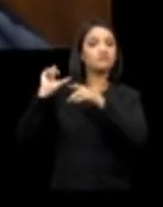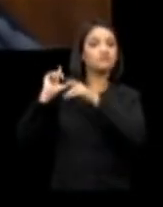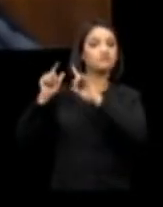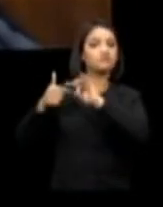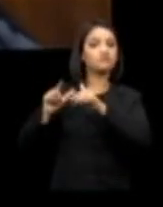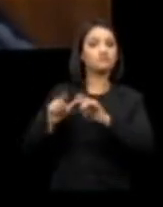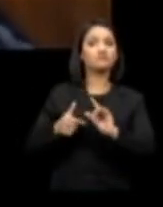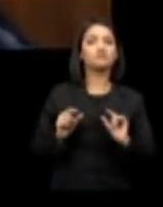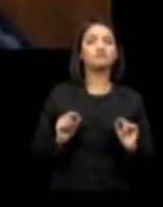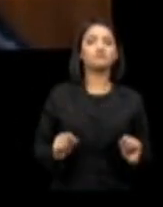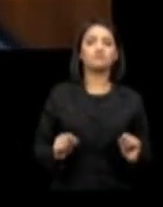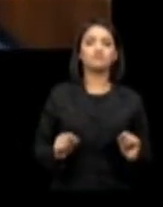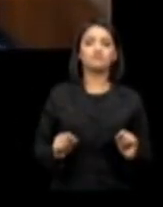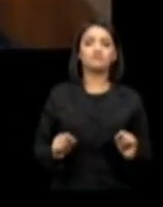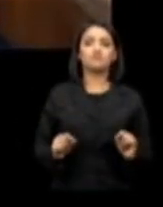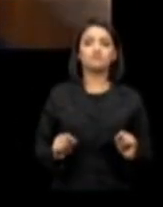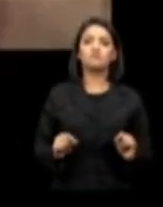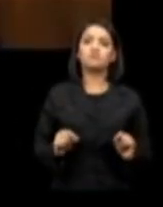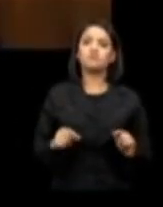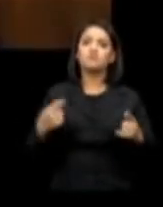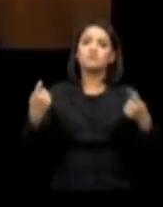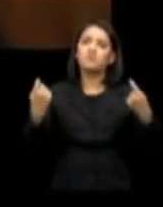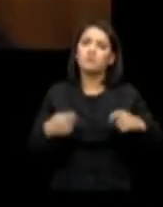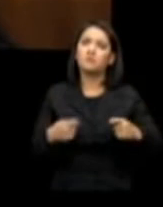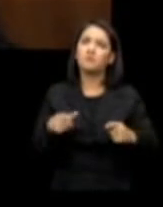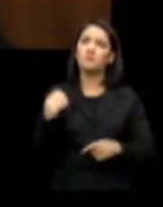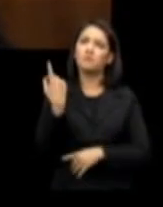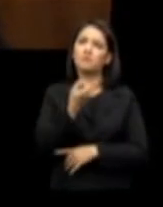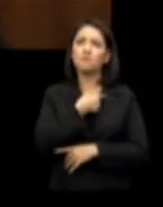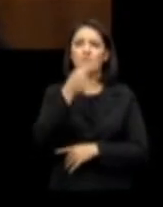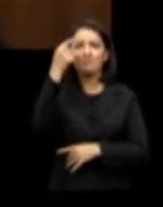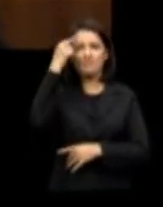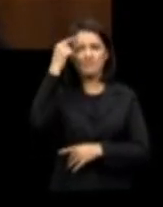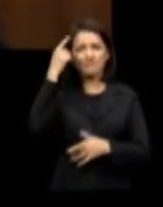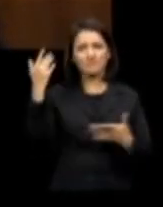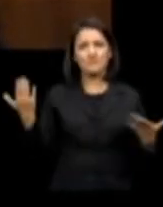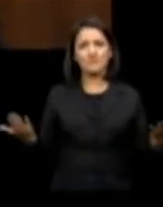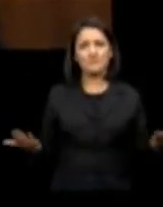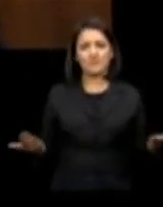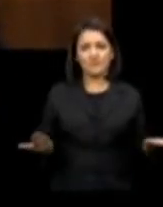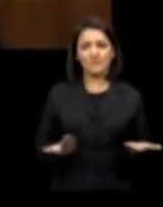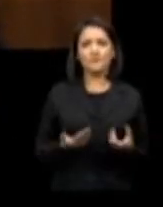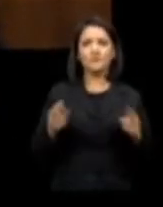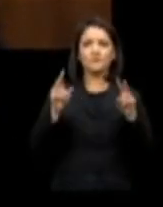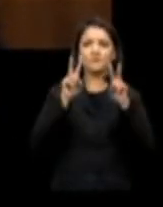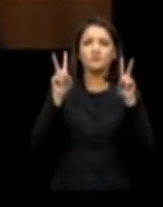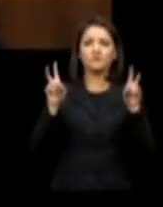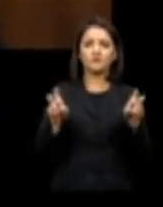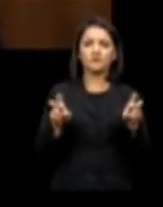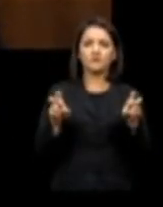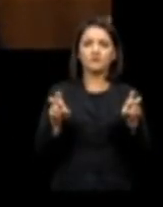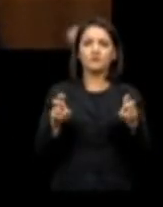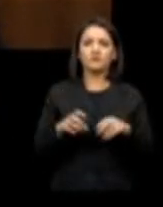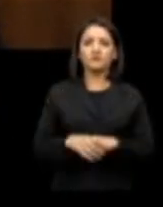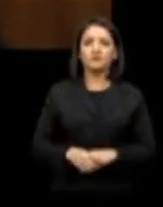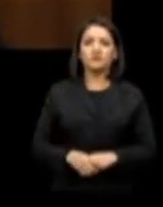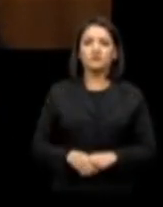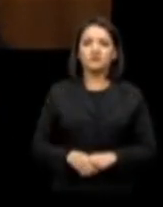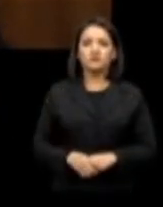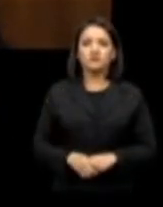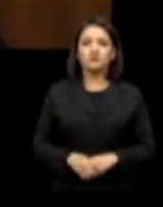no espírito hermenêutico que deve guiar esta Corte no tratamento da matéria em exame, deve ser o